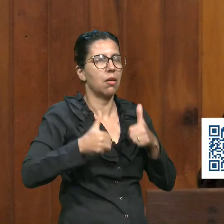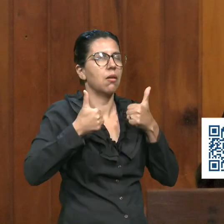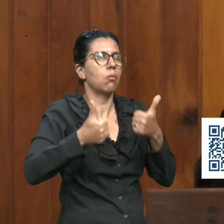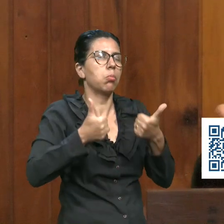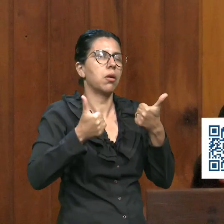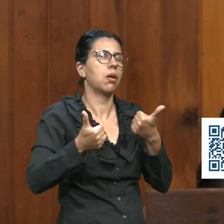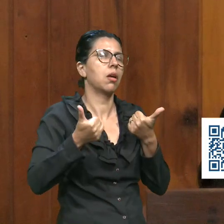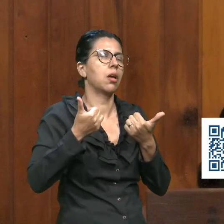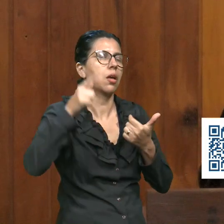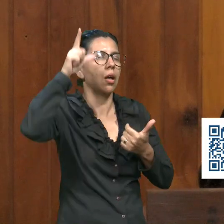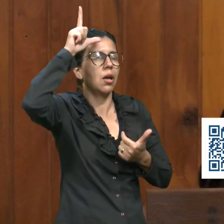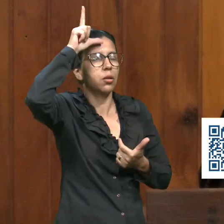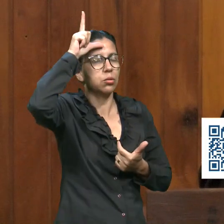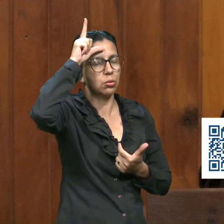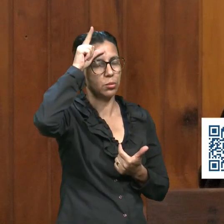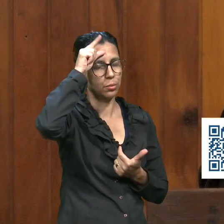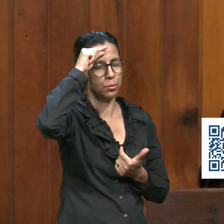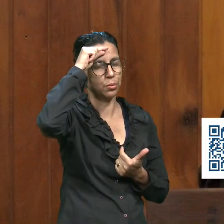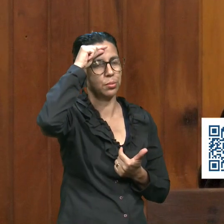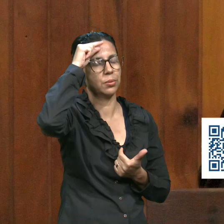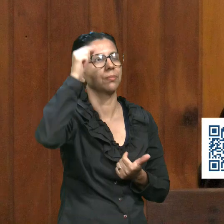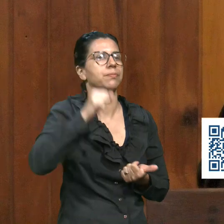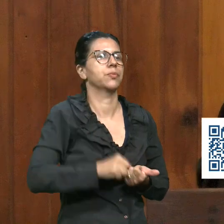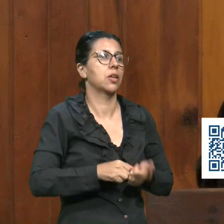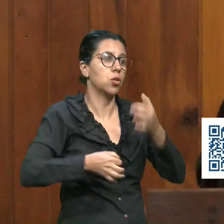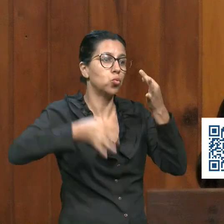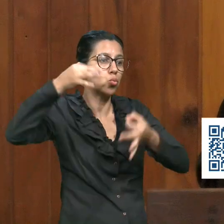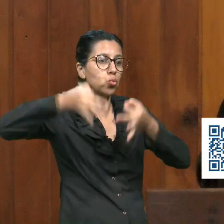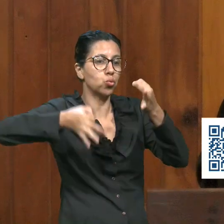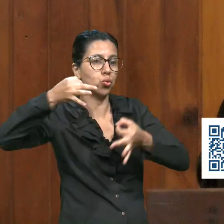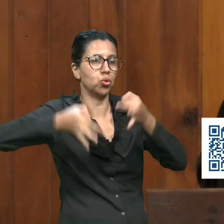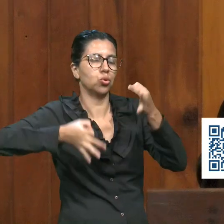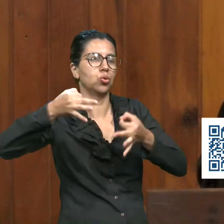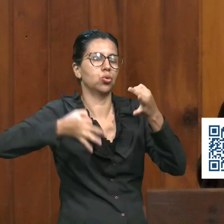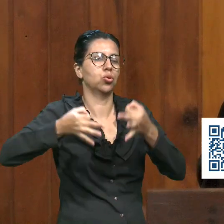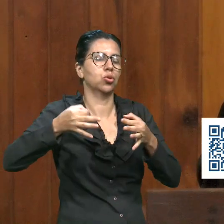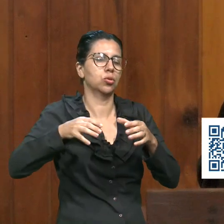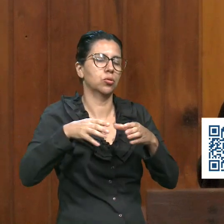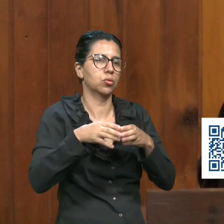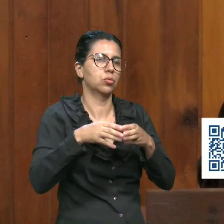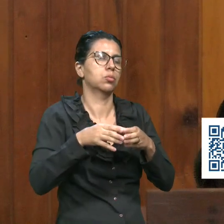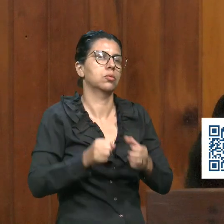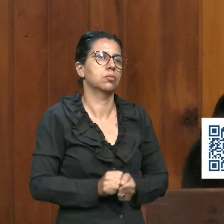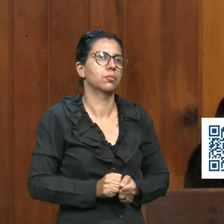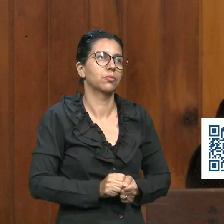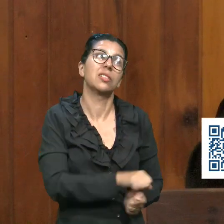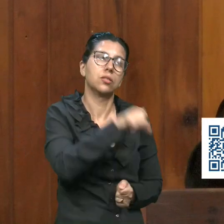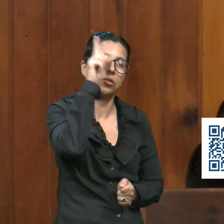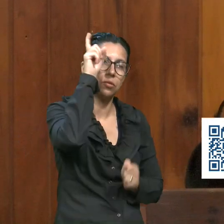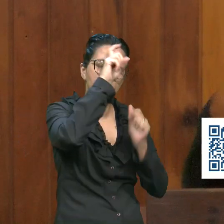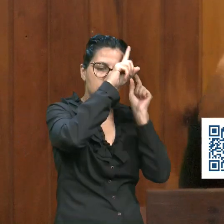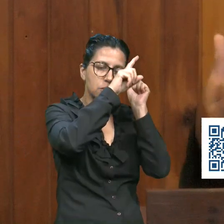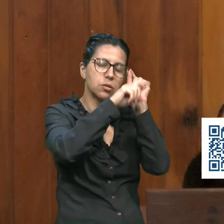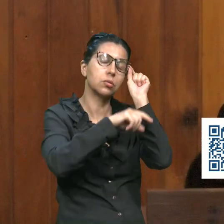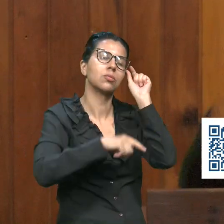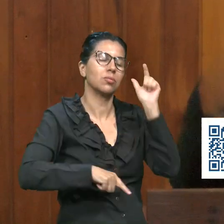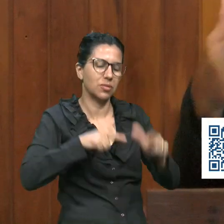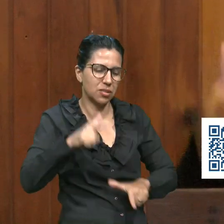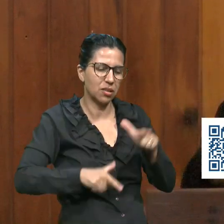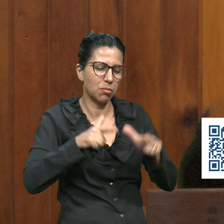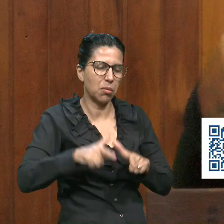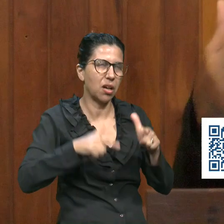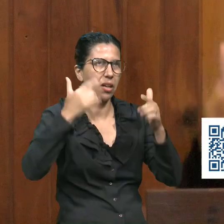servidores que trabalham ali com a parte jurídica e tudo mais. Uma situação muito difícil a eles, pessoas que estão trabalhando